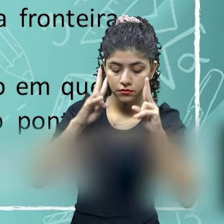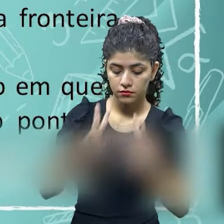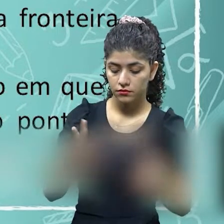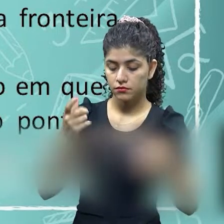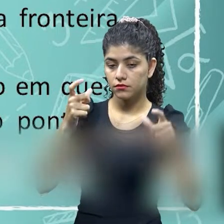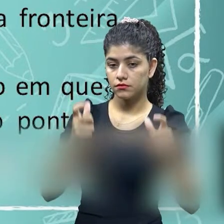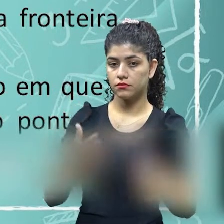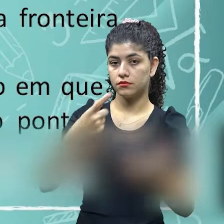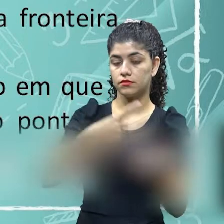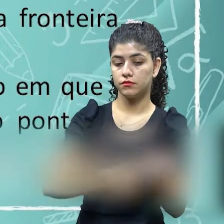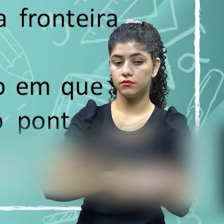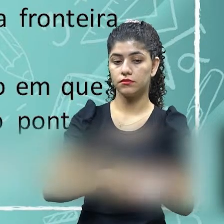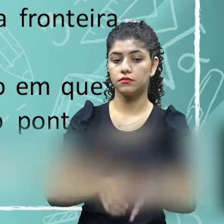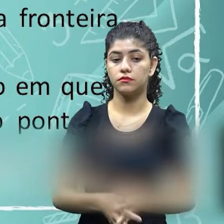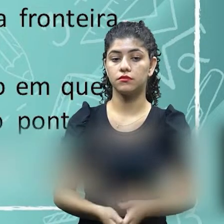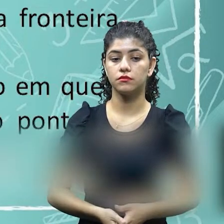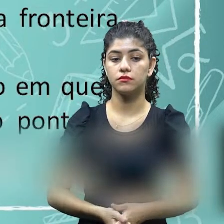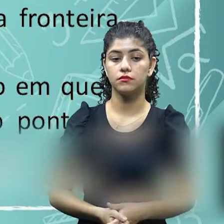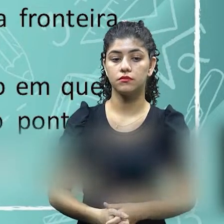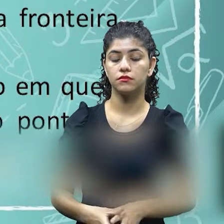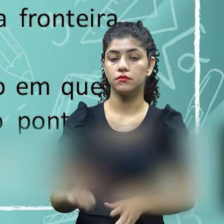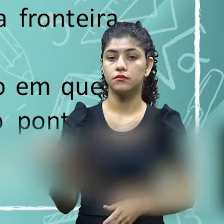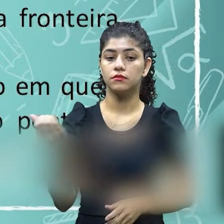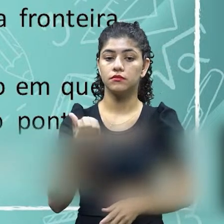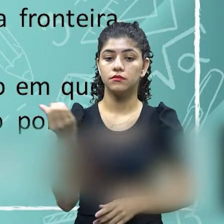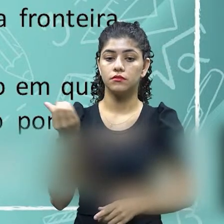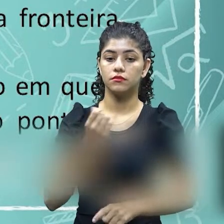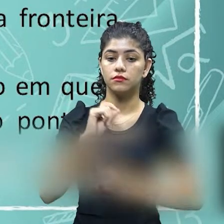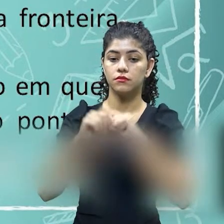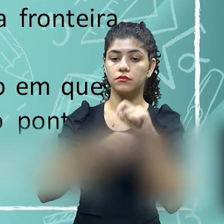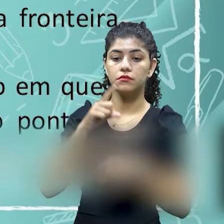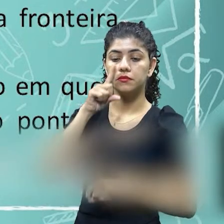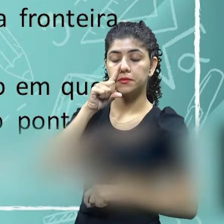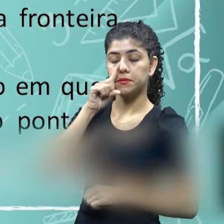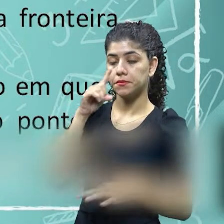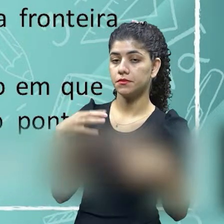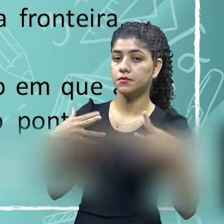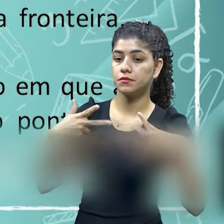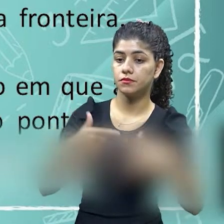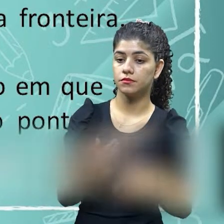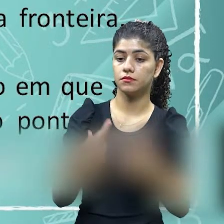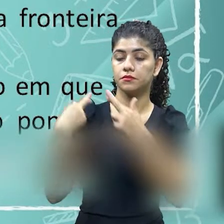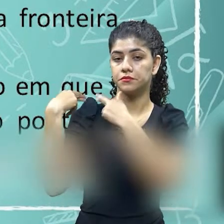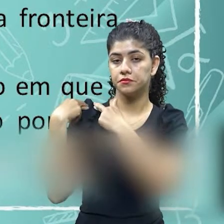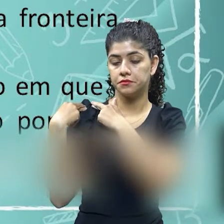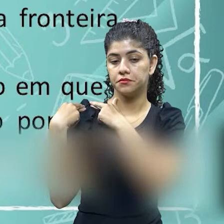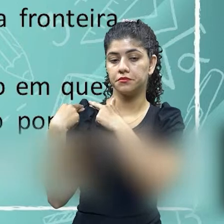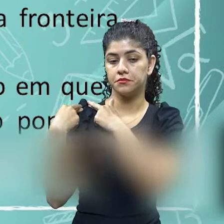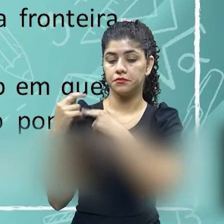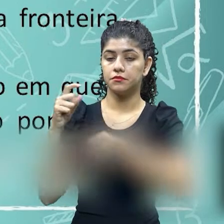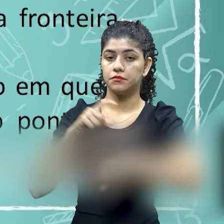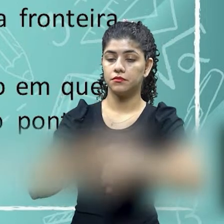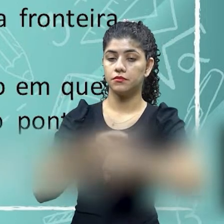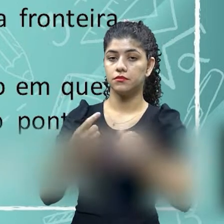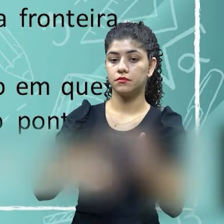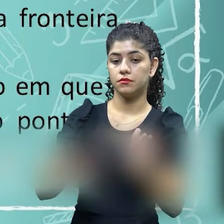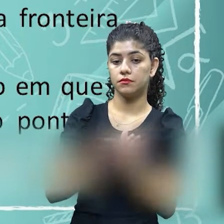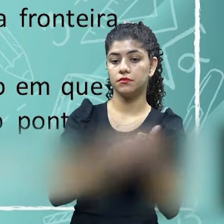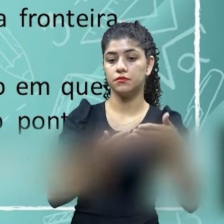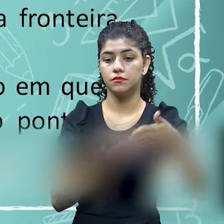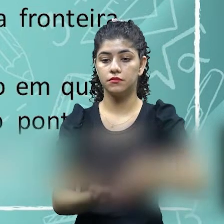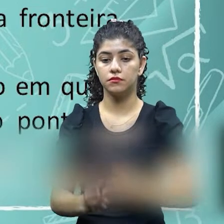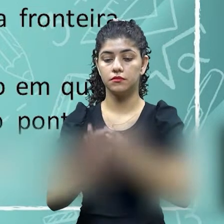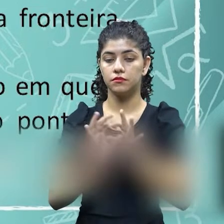da fronteira. O sexto, o exportador assume todos os riscos até o momento em que a mercadoria é colocada à disposição